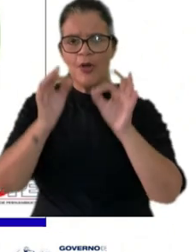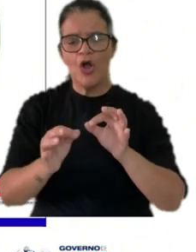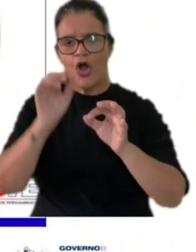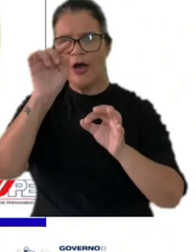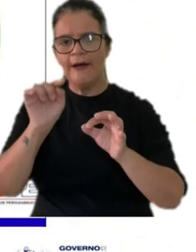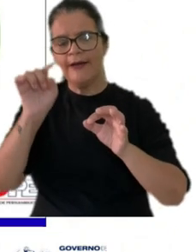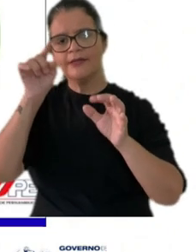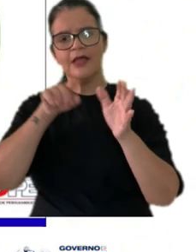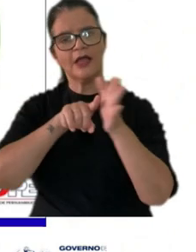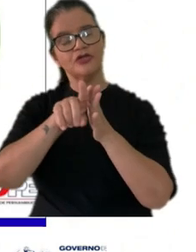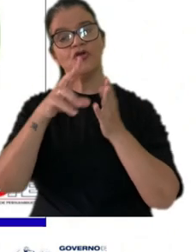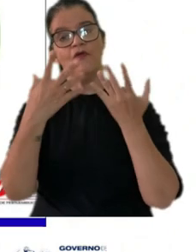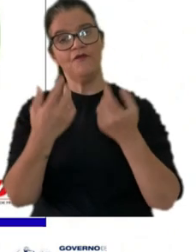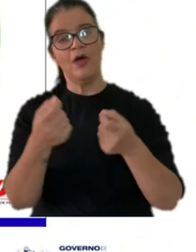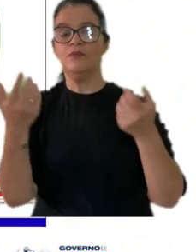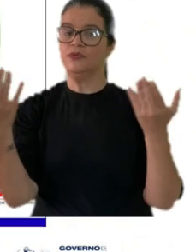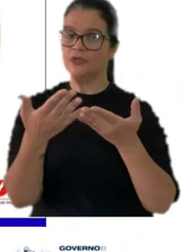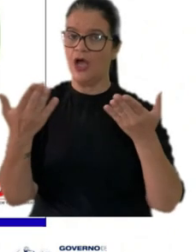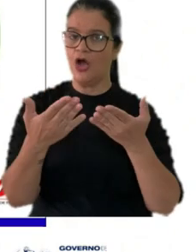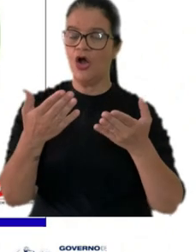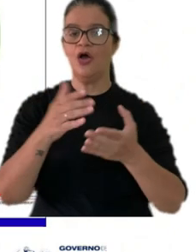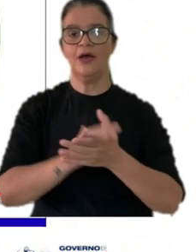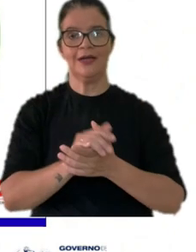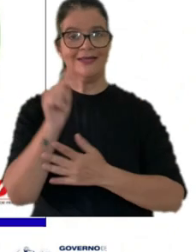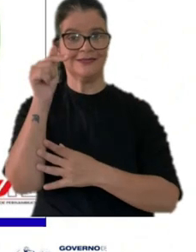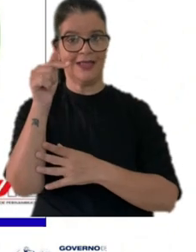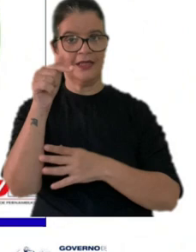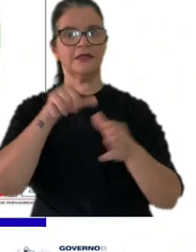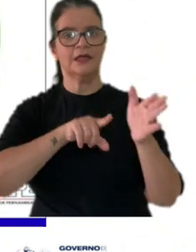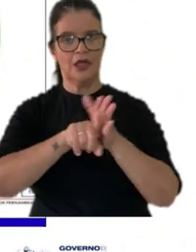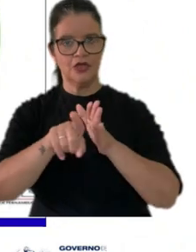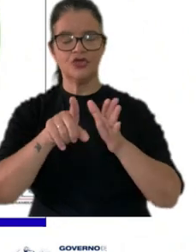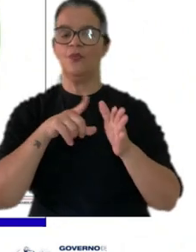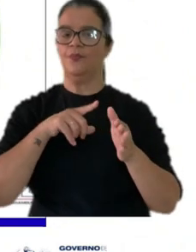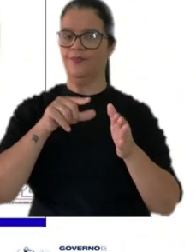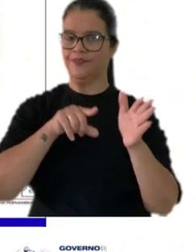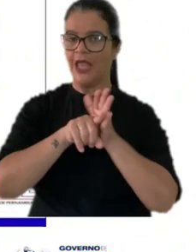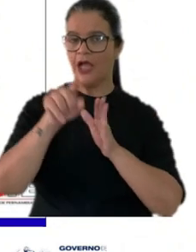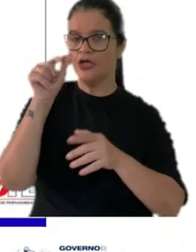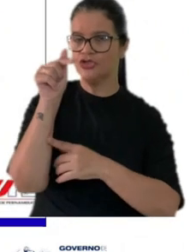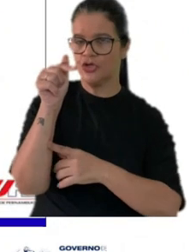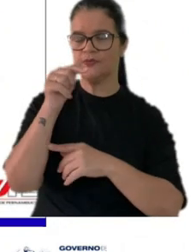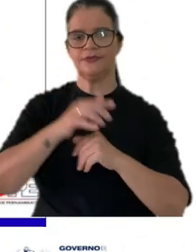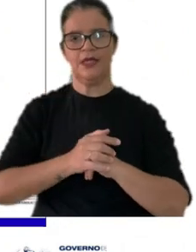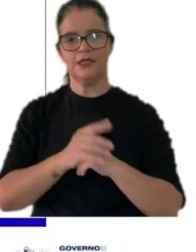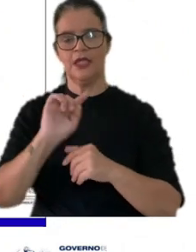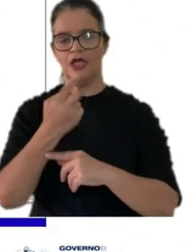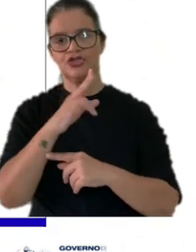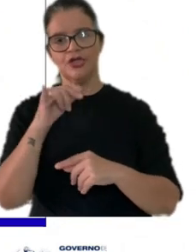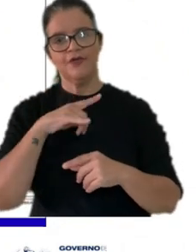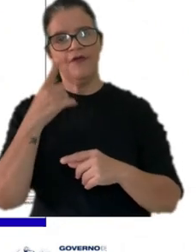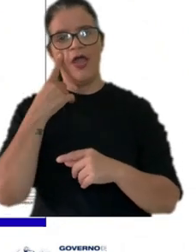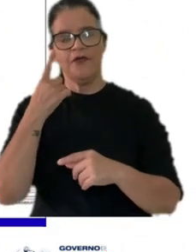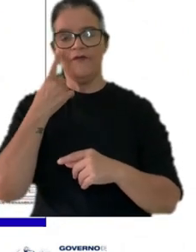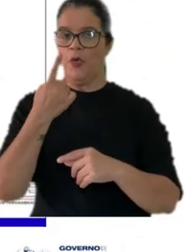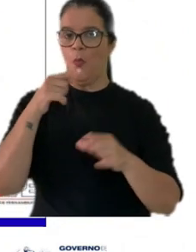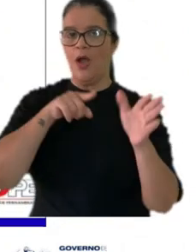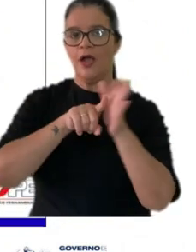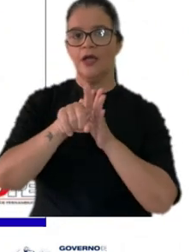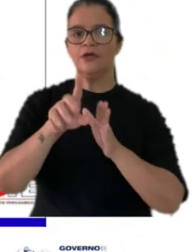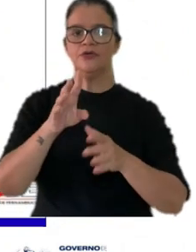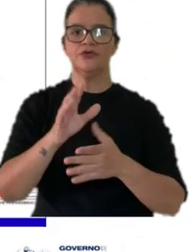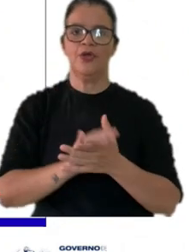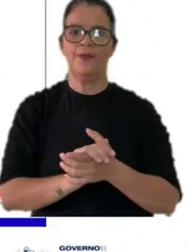vamos agora para a questão 7 na questão 7 a gente vai ver uma questão de conhecimento